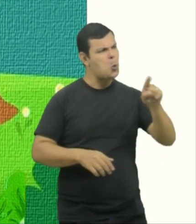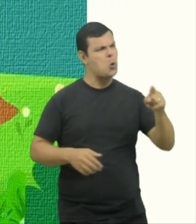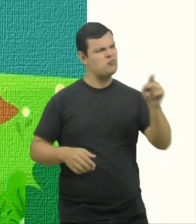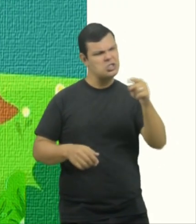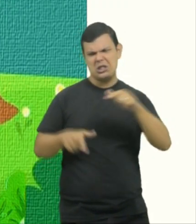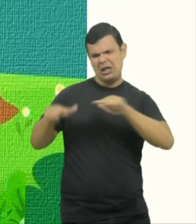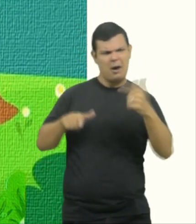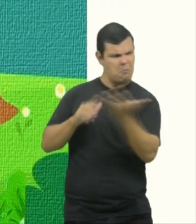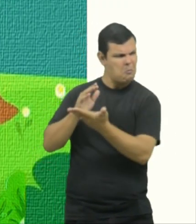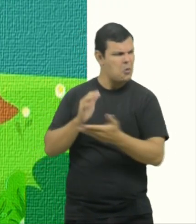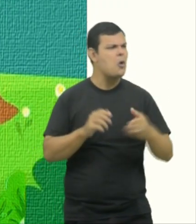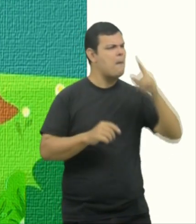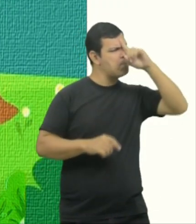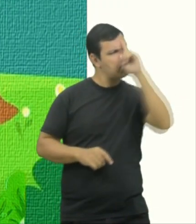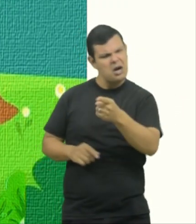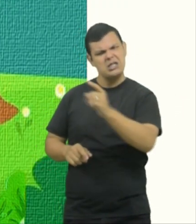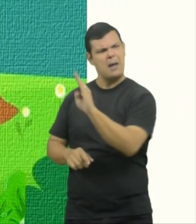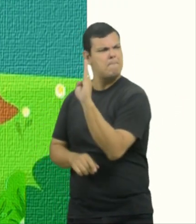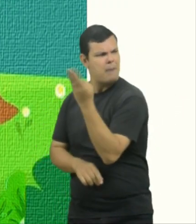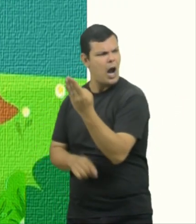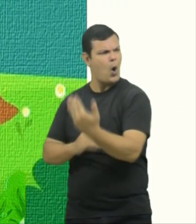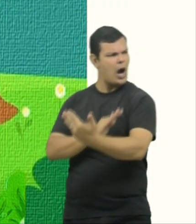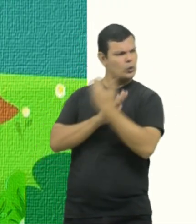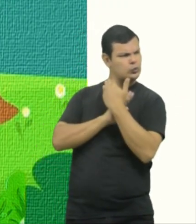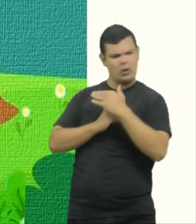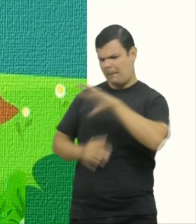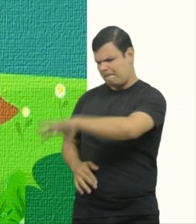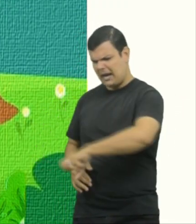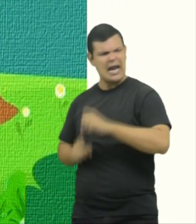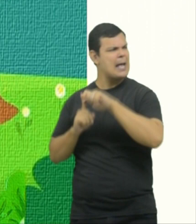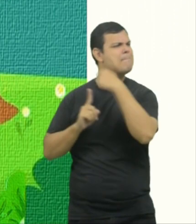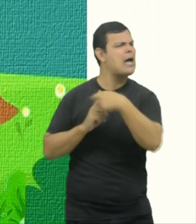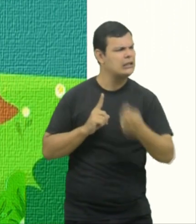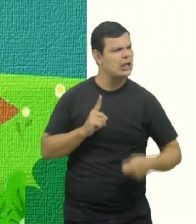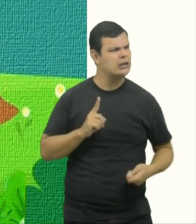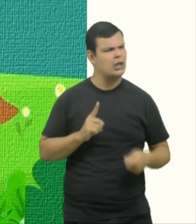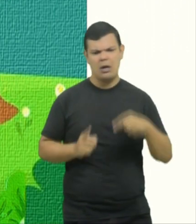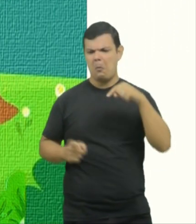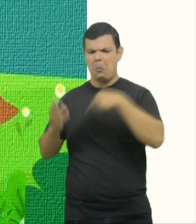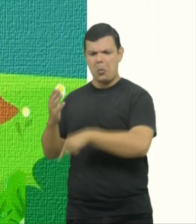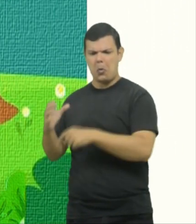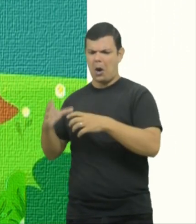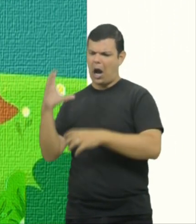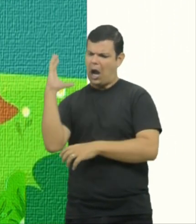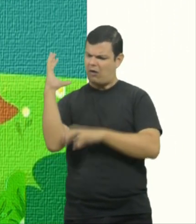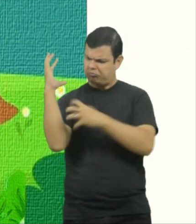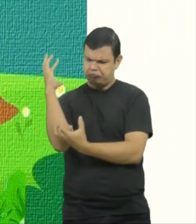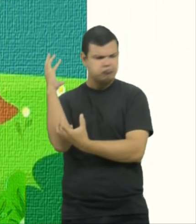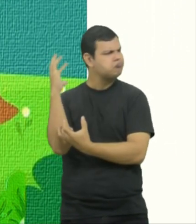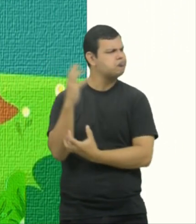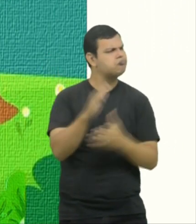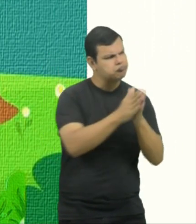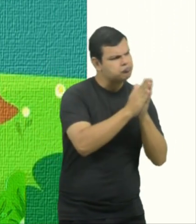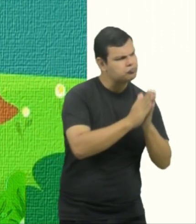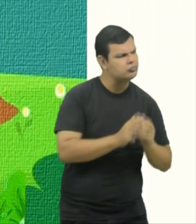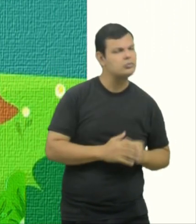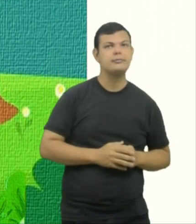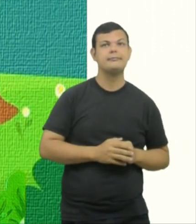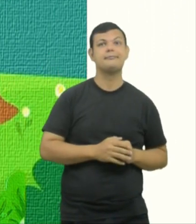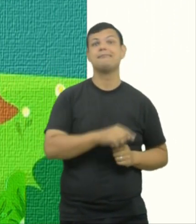banana." O pedaço de pau não lhe deu a menor atenção. Furioso, o macaco foi até o